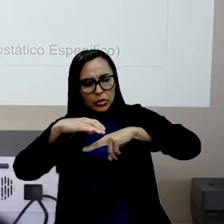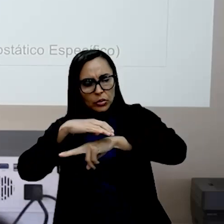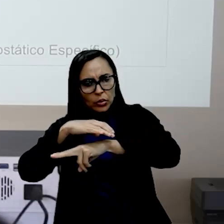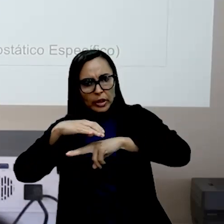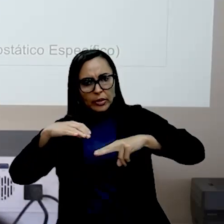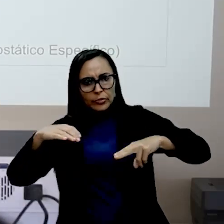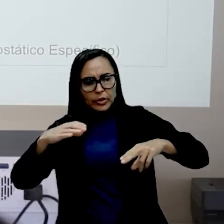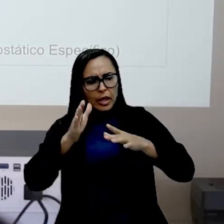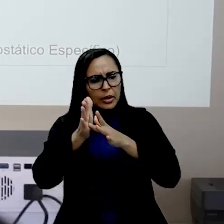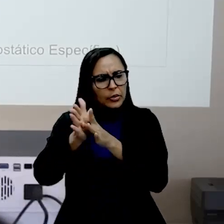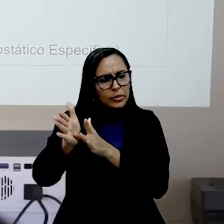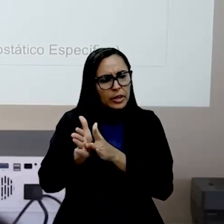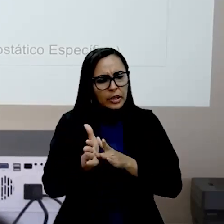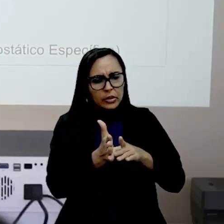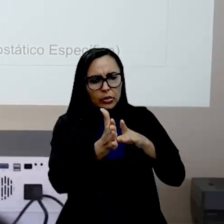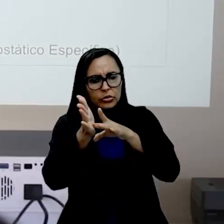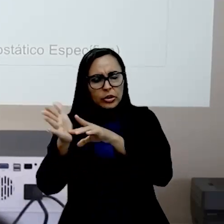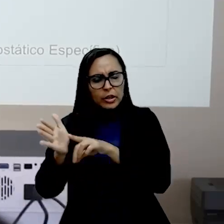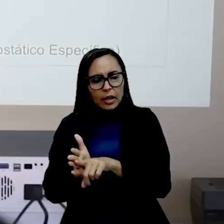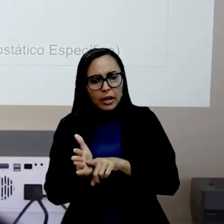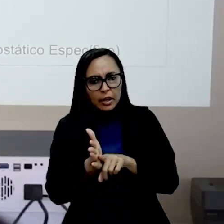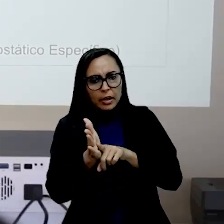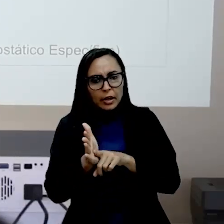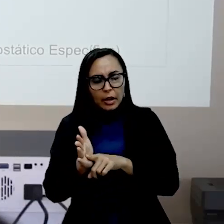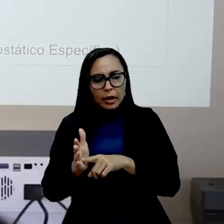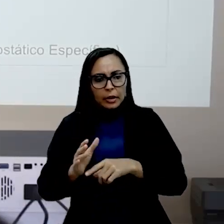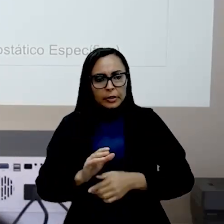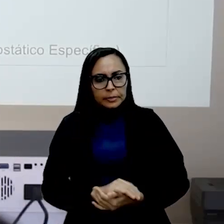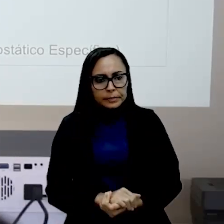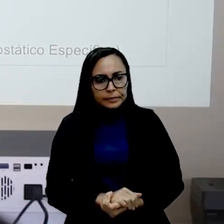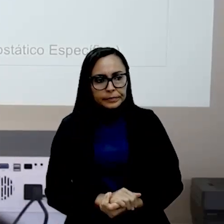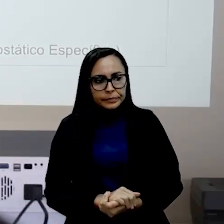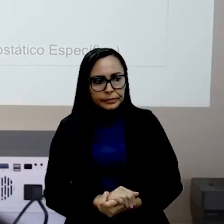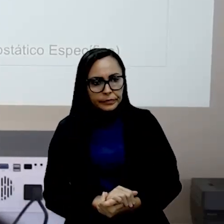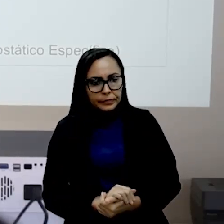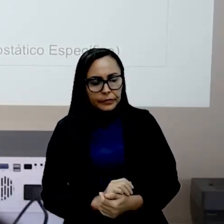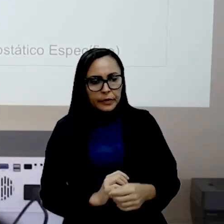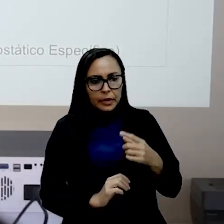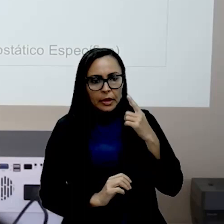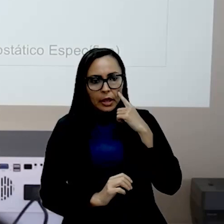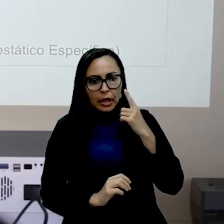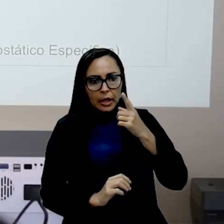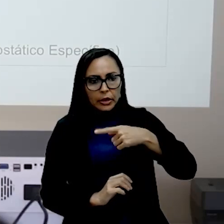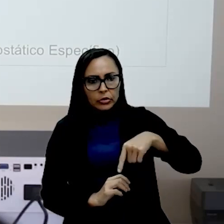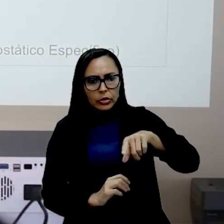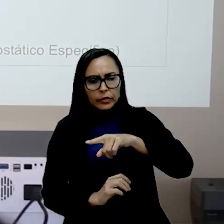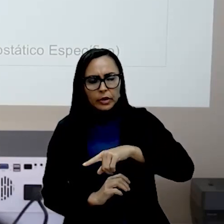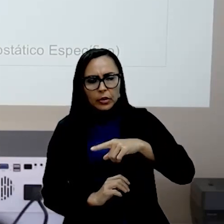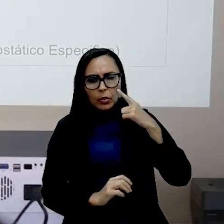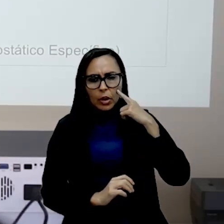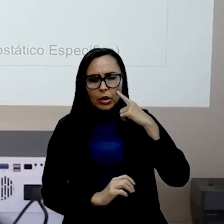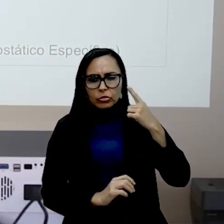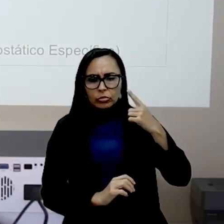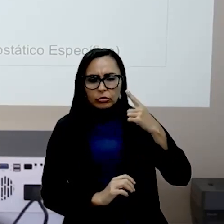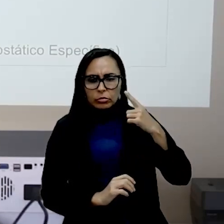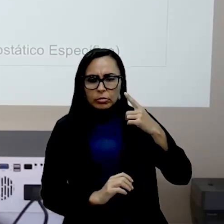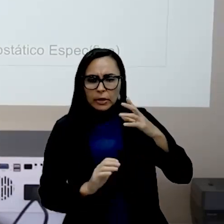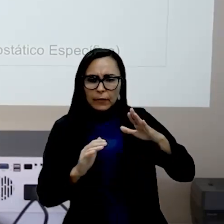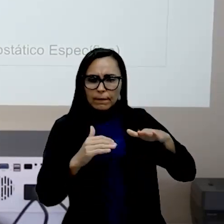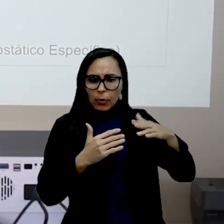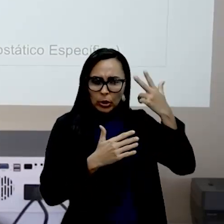diagnosticar, ainda que fosse preventivo e tal. Não. E aí, como eu gosto, eu acho que mama é uma coisa fora do